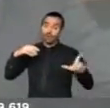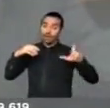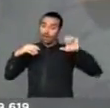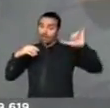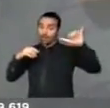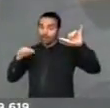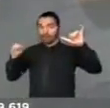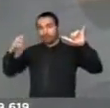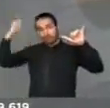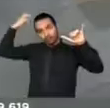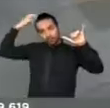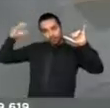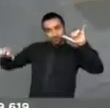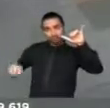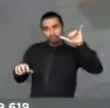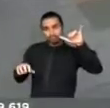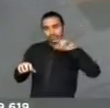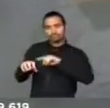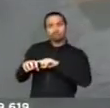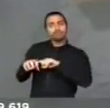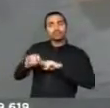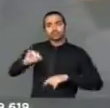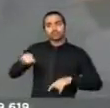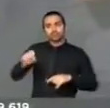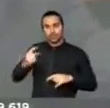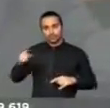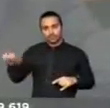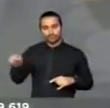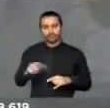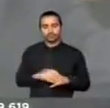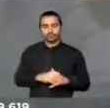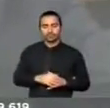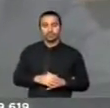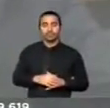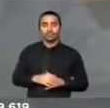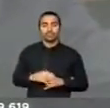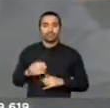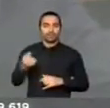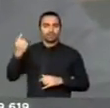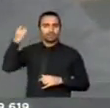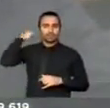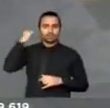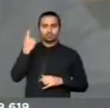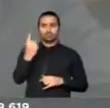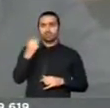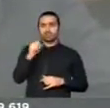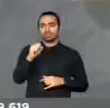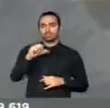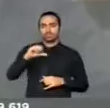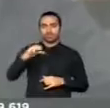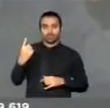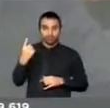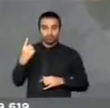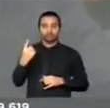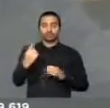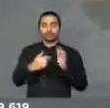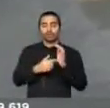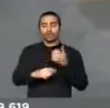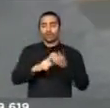À época, o rei João. Quando nós vamos a 1891, no seu